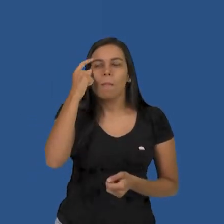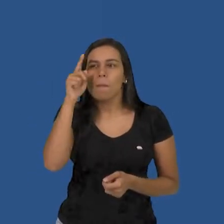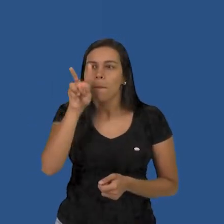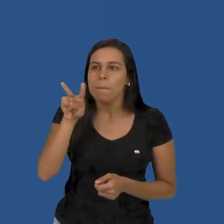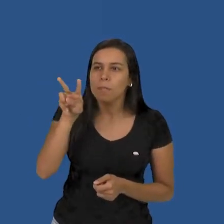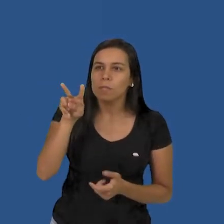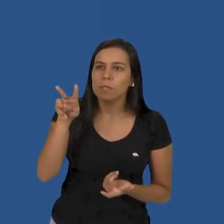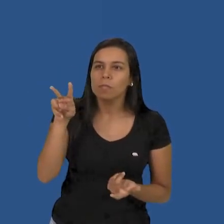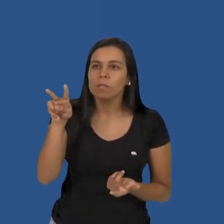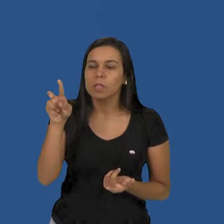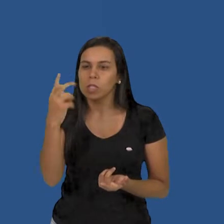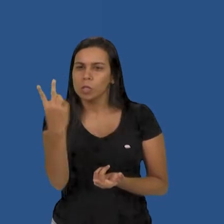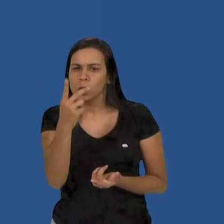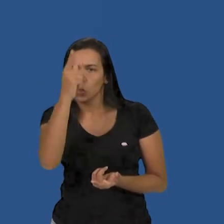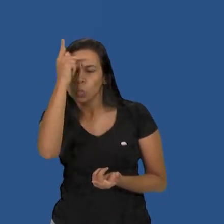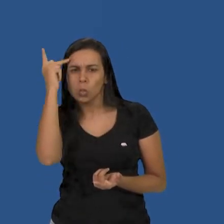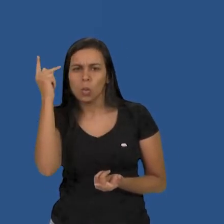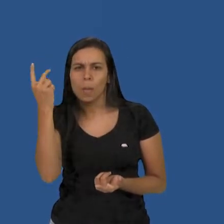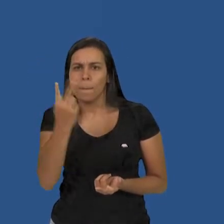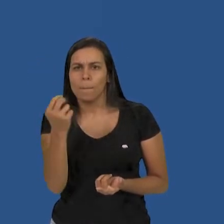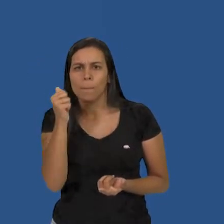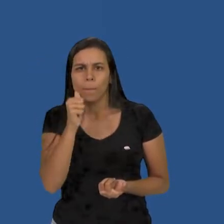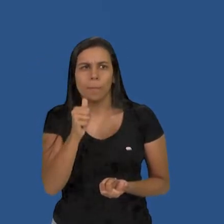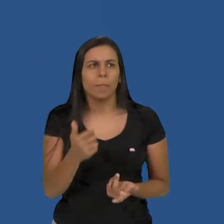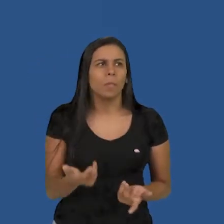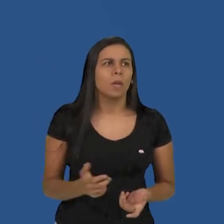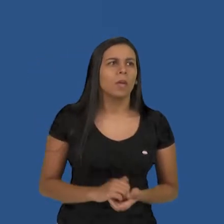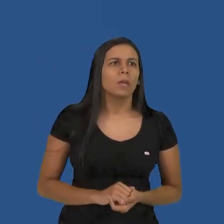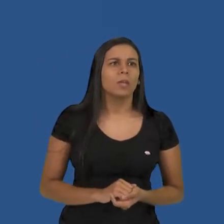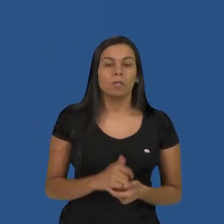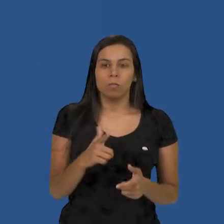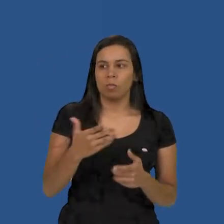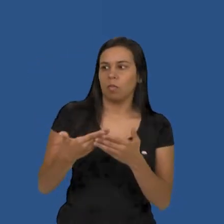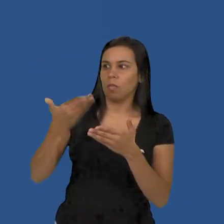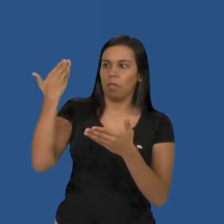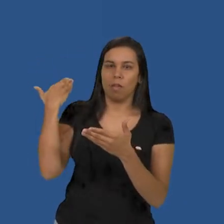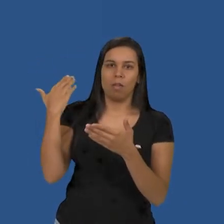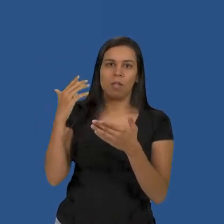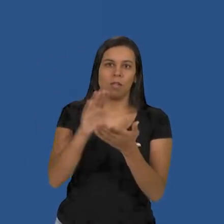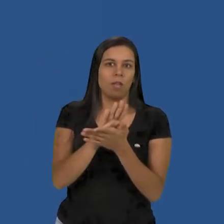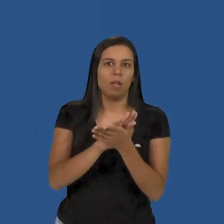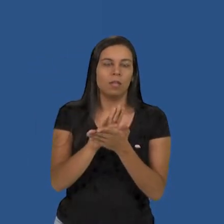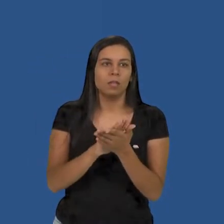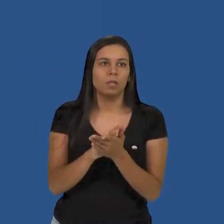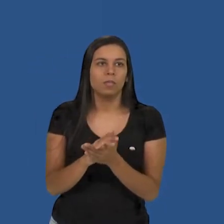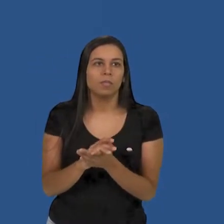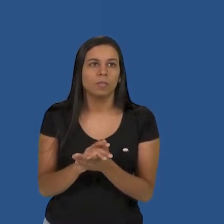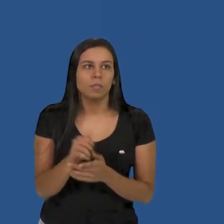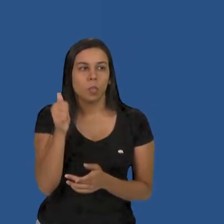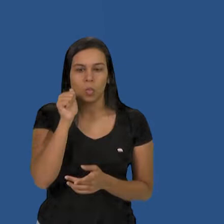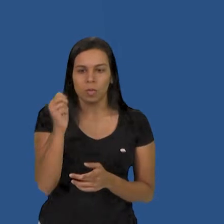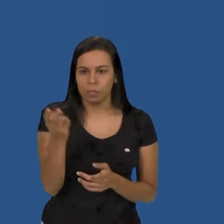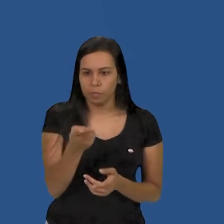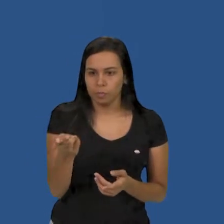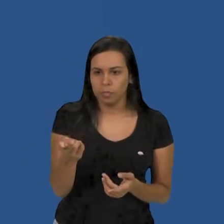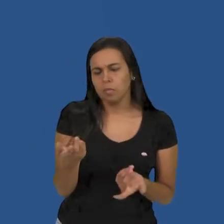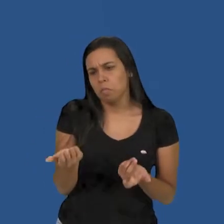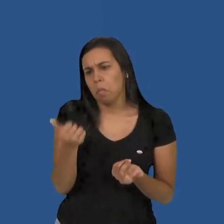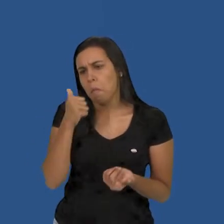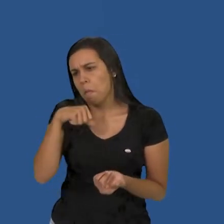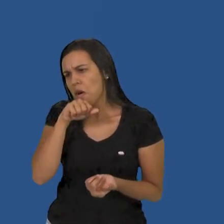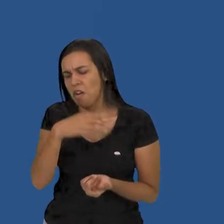essas duas pessoas, mas sem nada, sem nenhum fundo atrás, né? A gente poderia imaginar que a relação entre essas duas pessoas fosse de mãe e filha, de